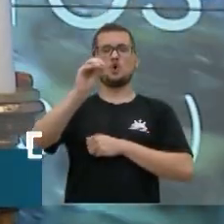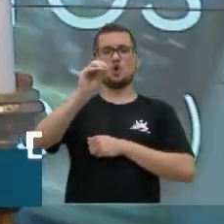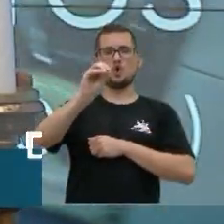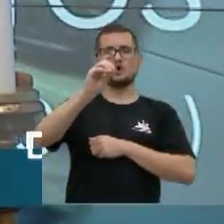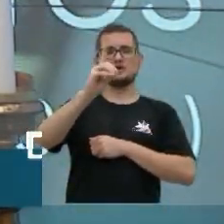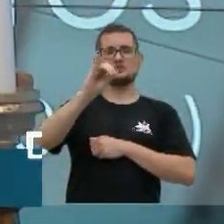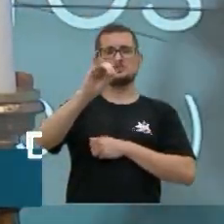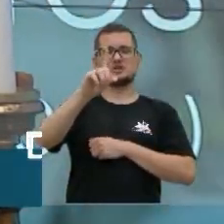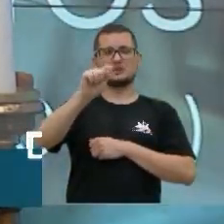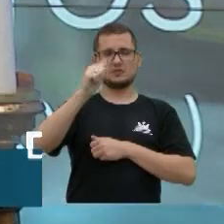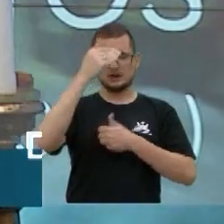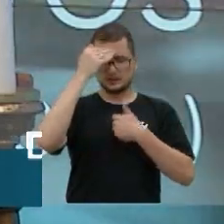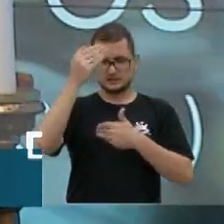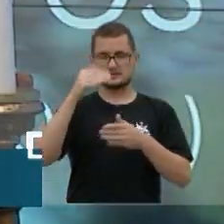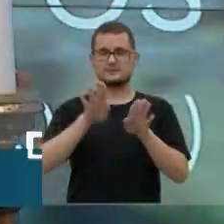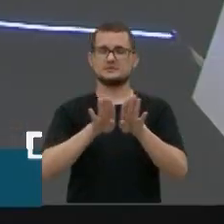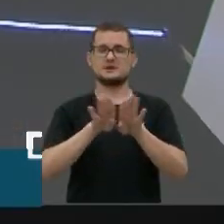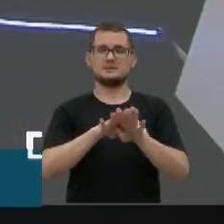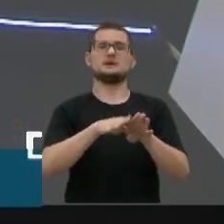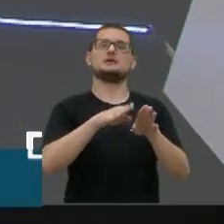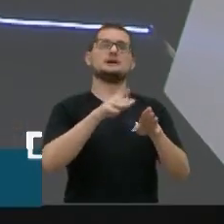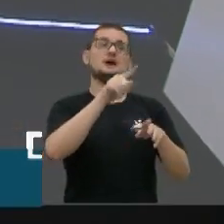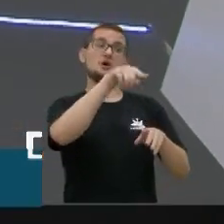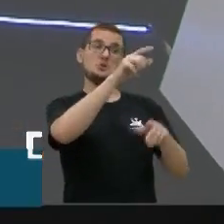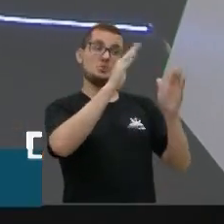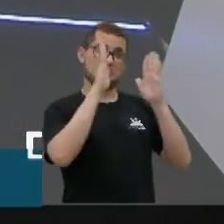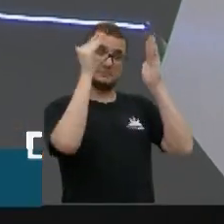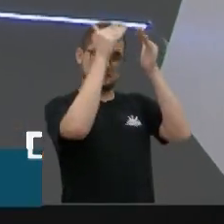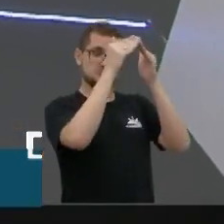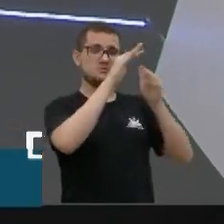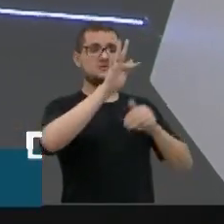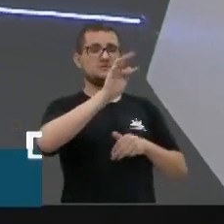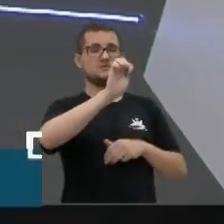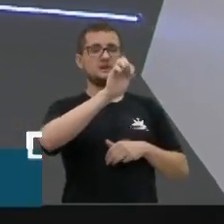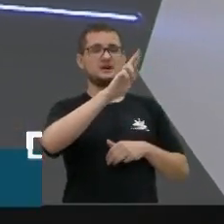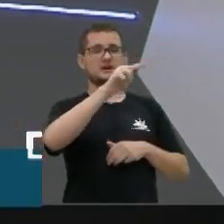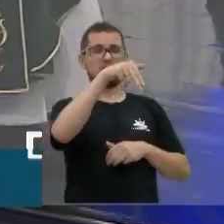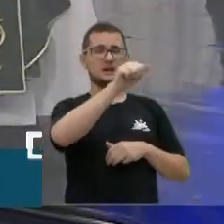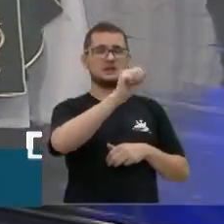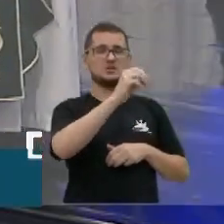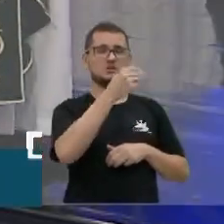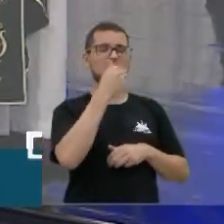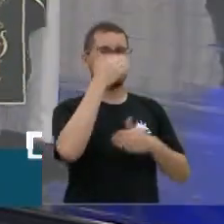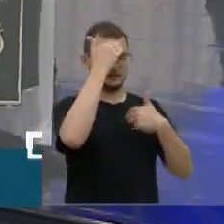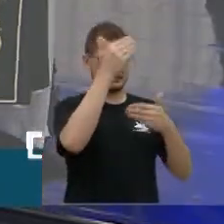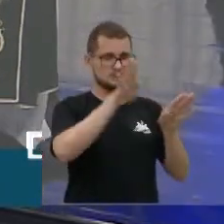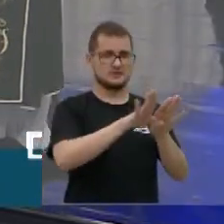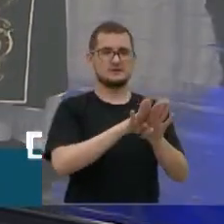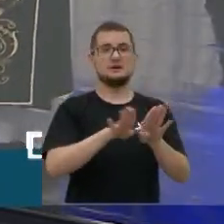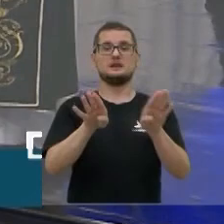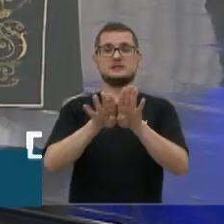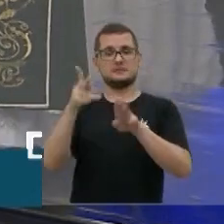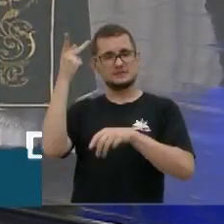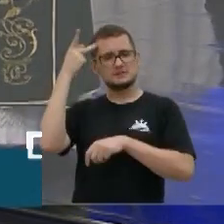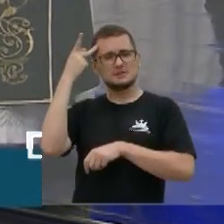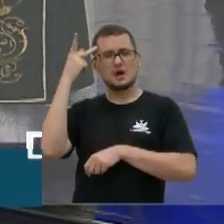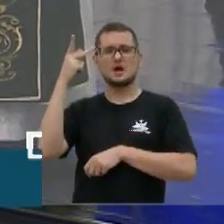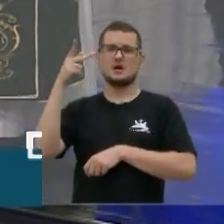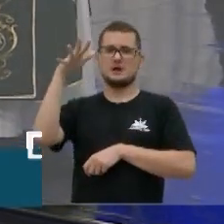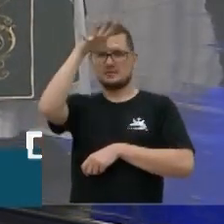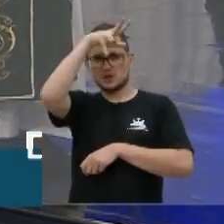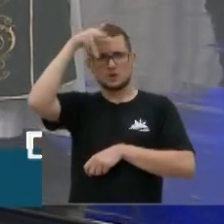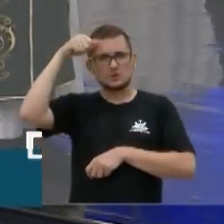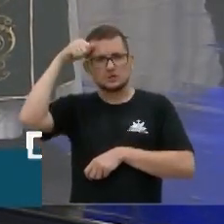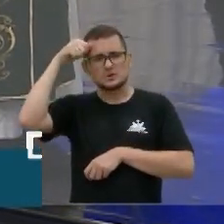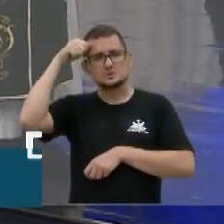recebemos agradecimento queridíssimo Dom Fernando Saburido. Fui mandado para São Paulo, Mato Grosso, Bahia,